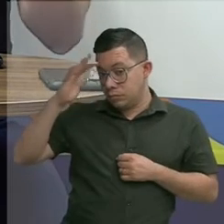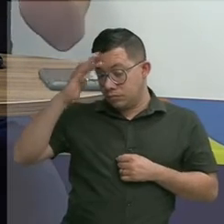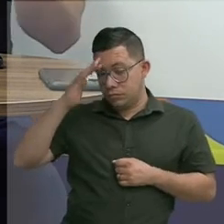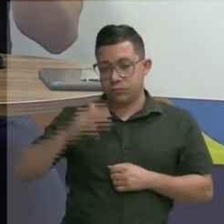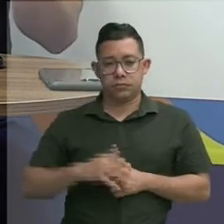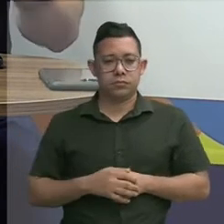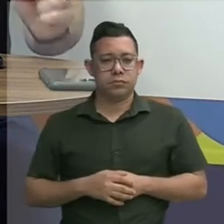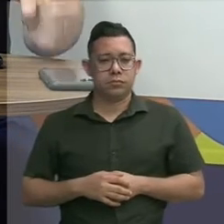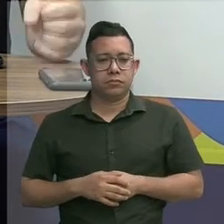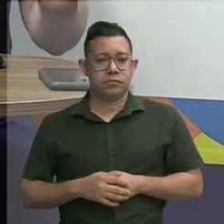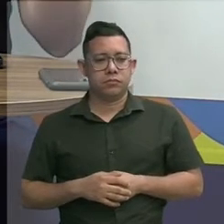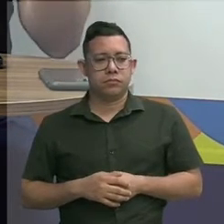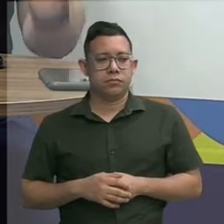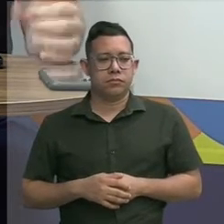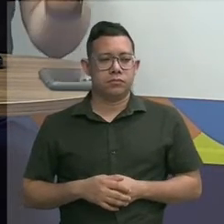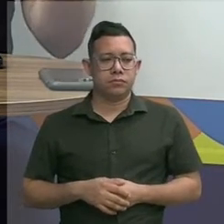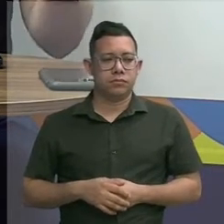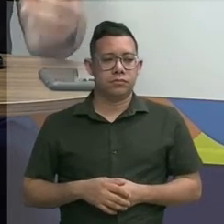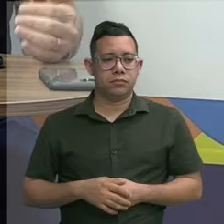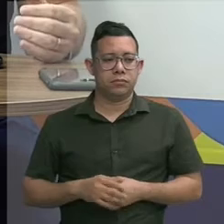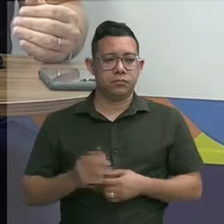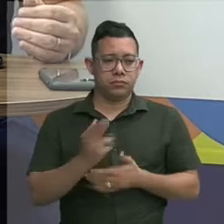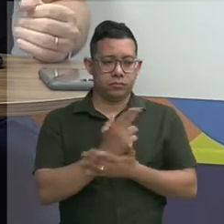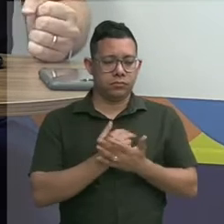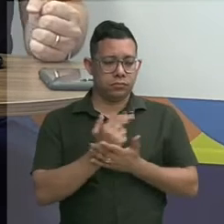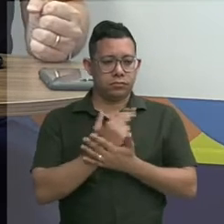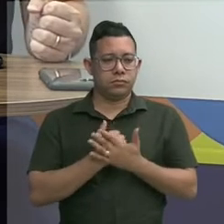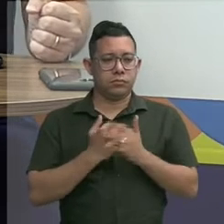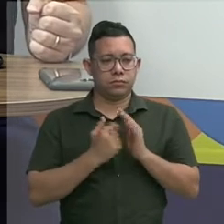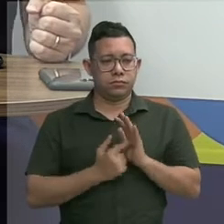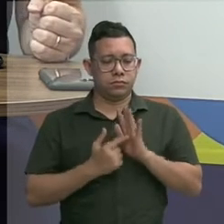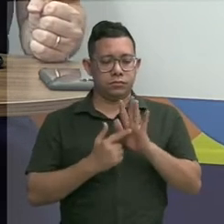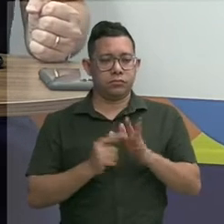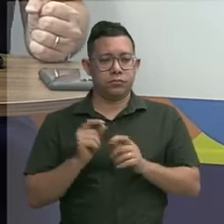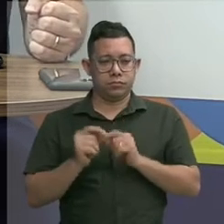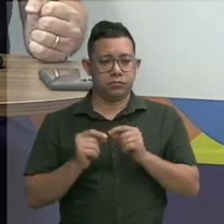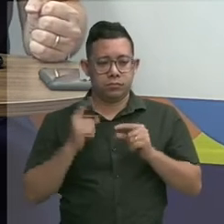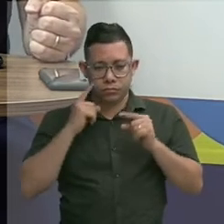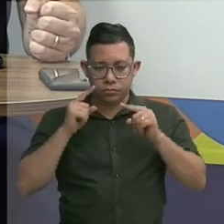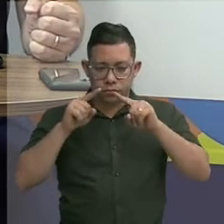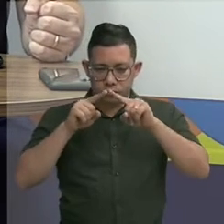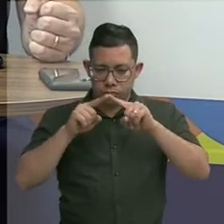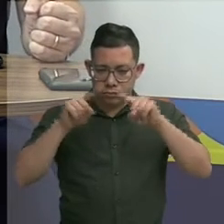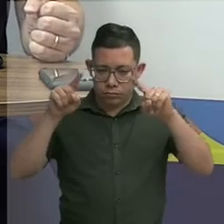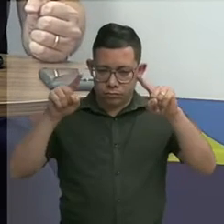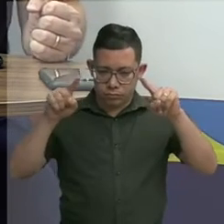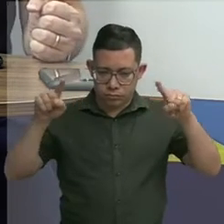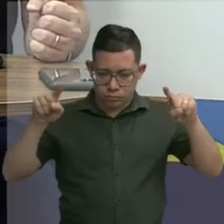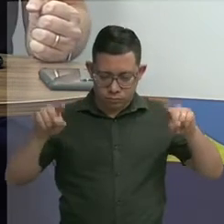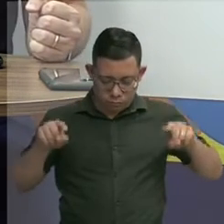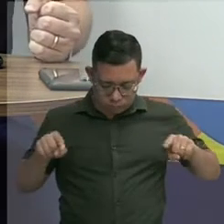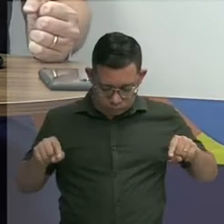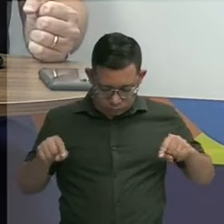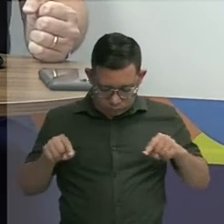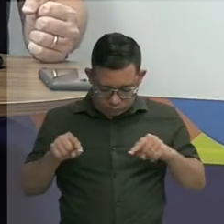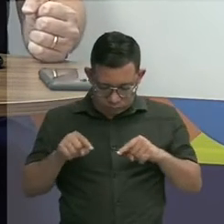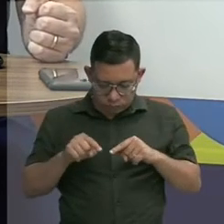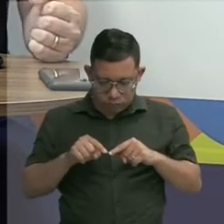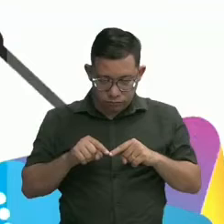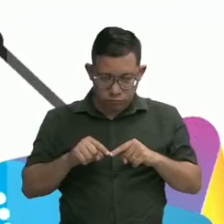vou ler de novo para você só a figura ao lado representa a área que será destinada a feira de ciências